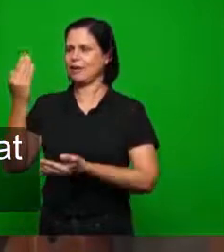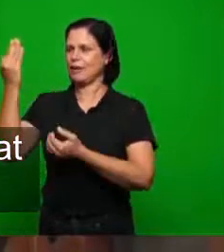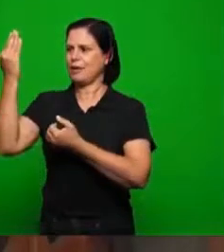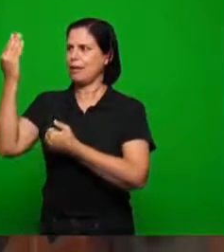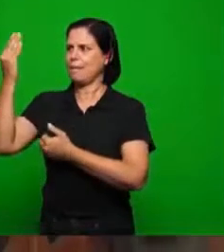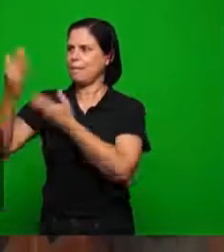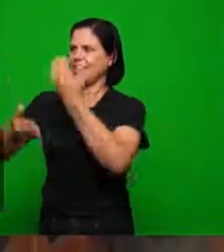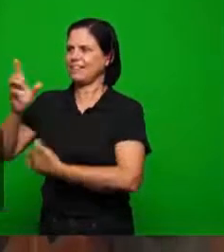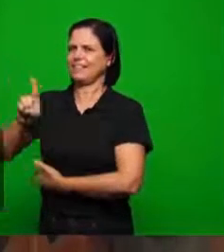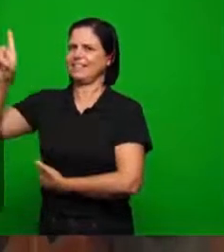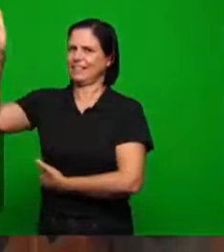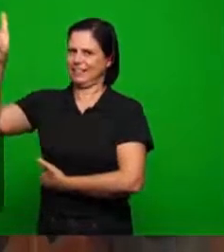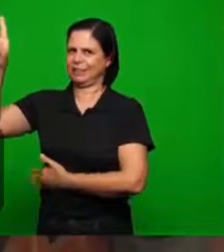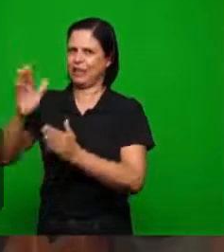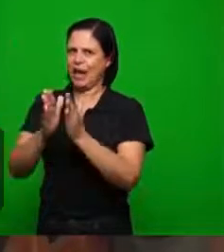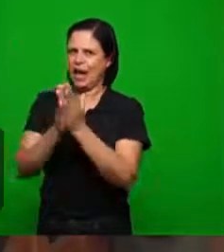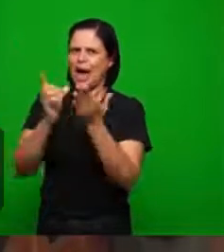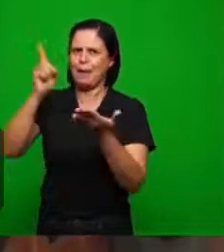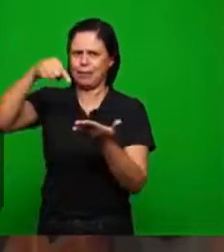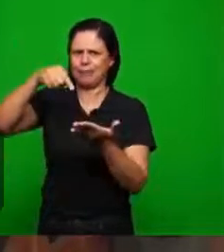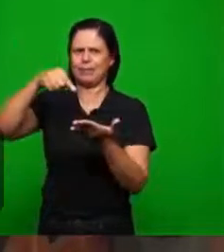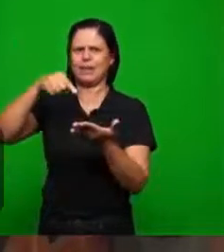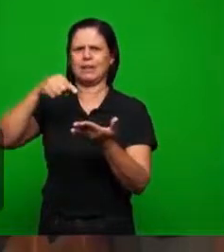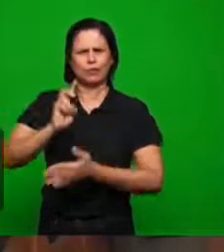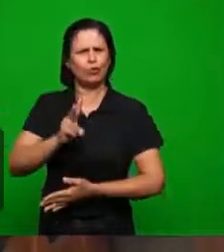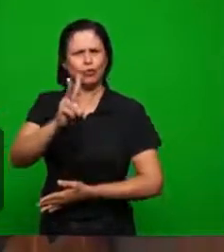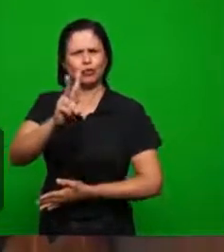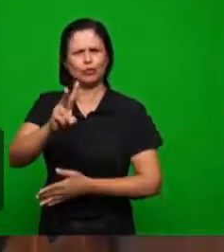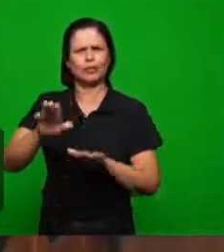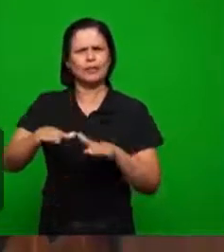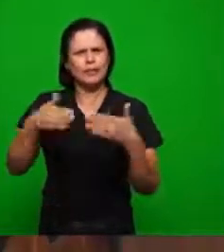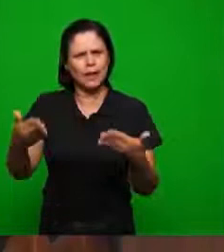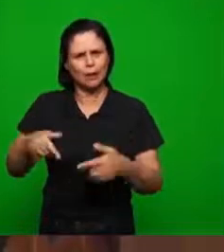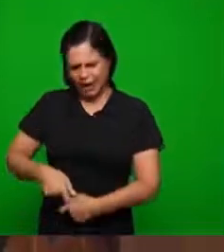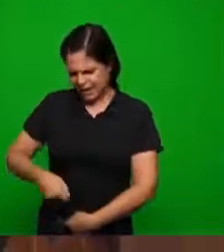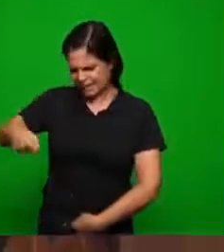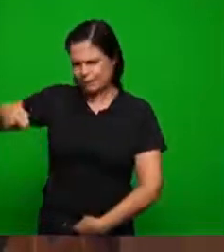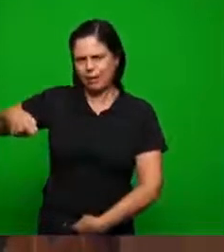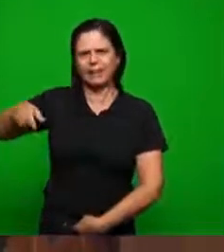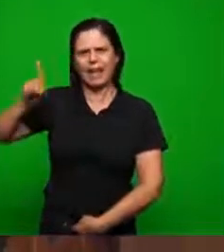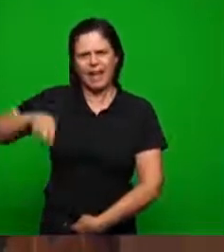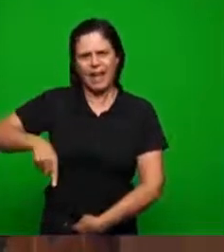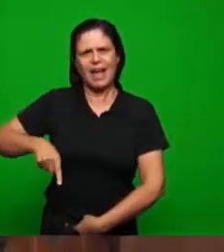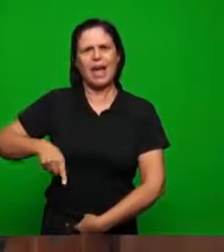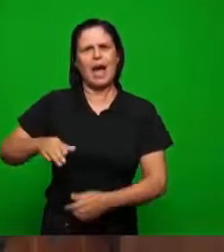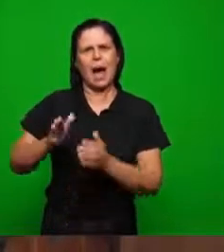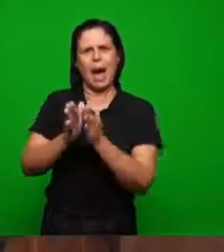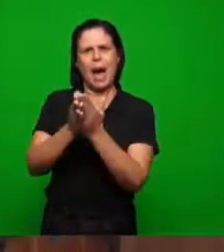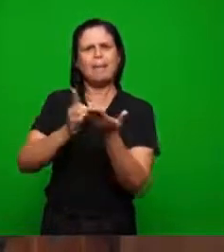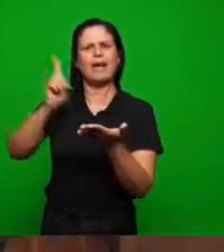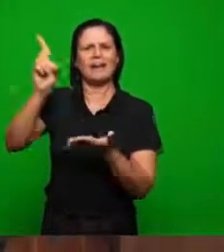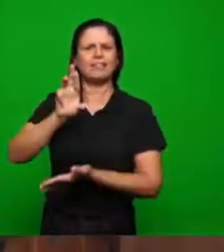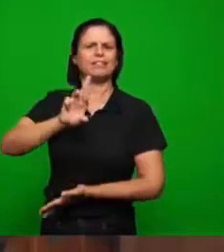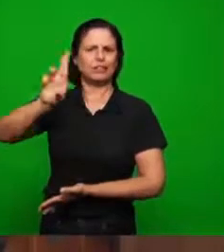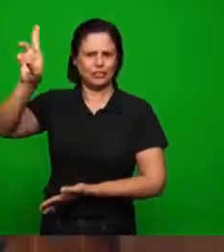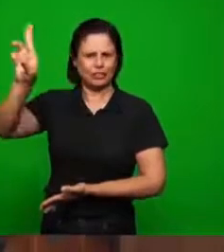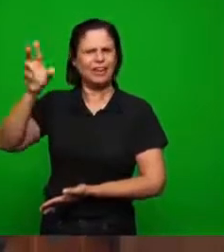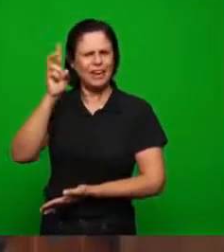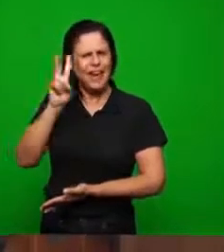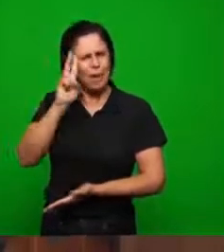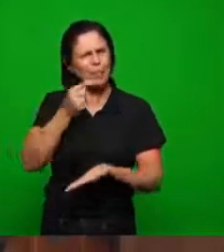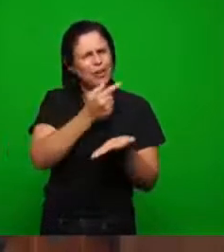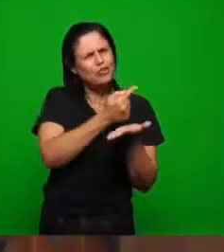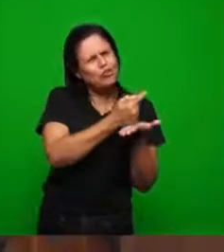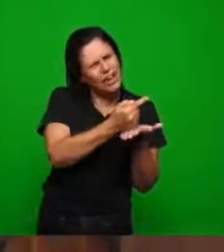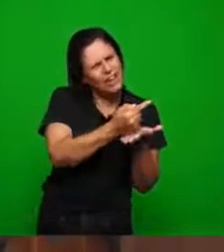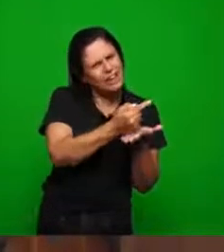Senhor, que é a sua palavra, a espada, que é a palavra do Senhor. É a mesma espada que estava vista lá no Gênesis, né?